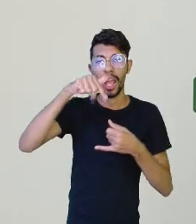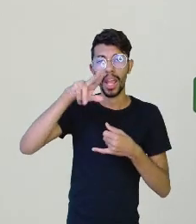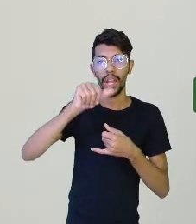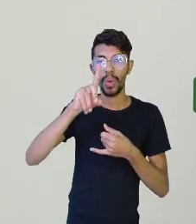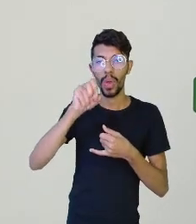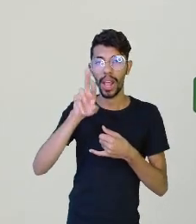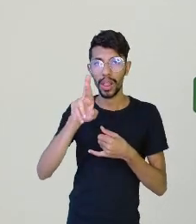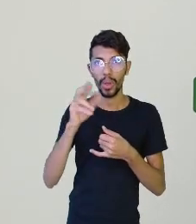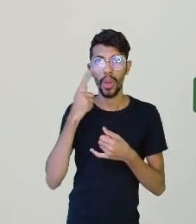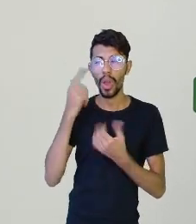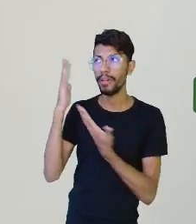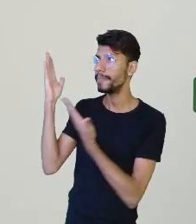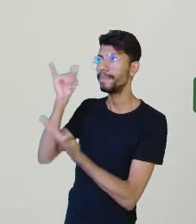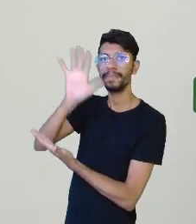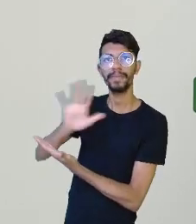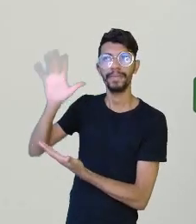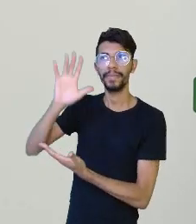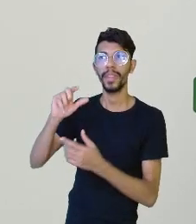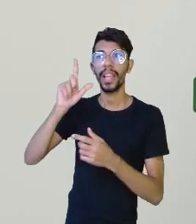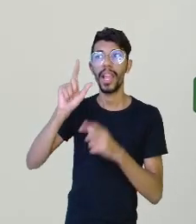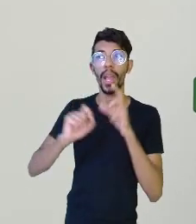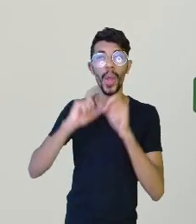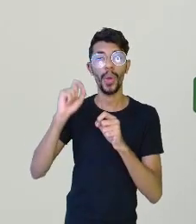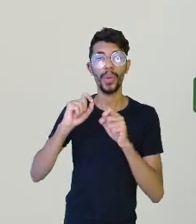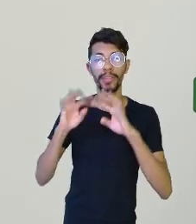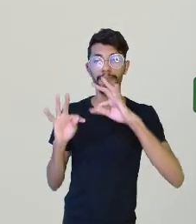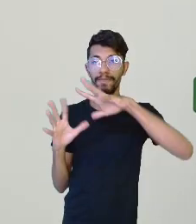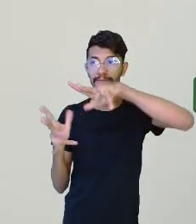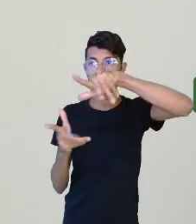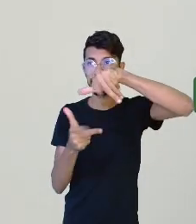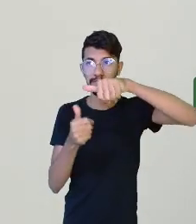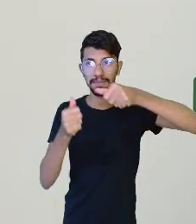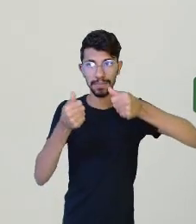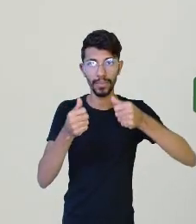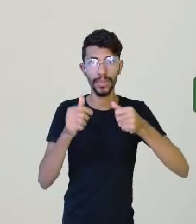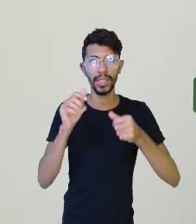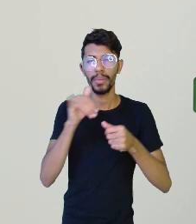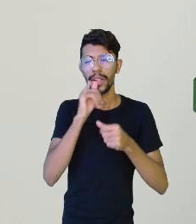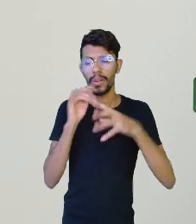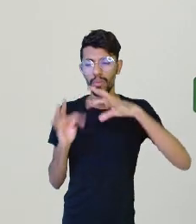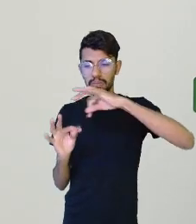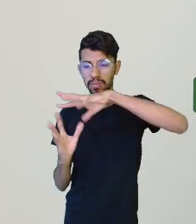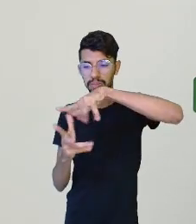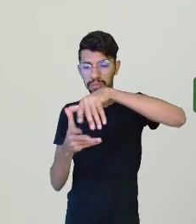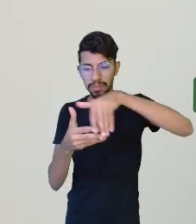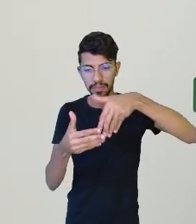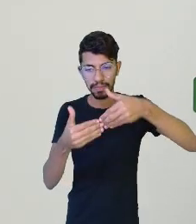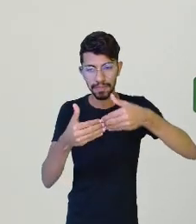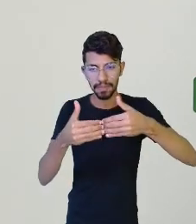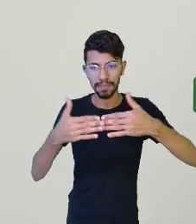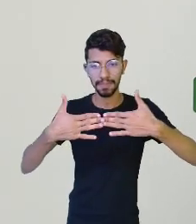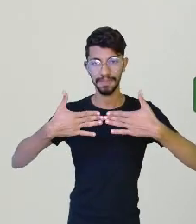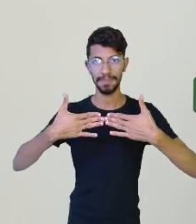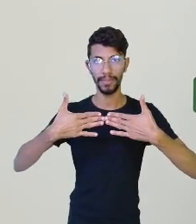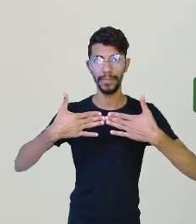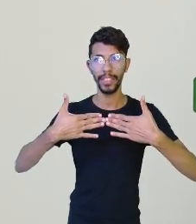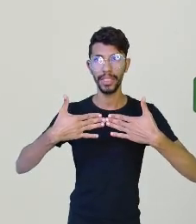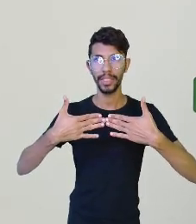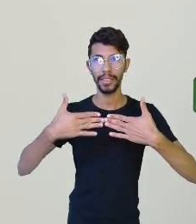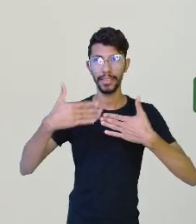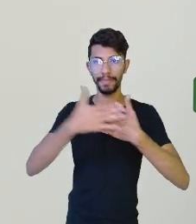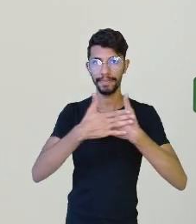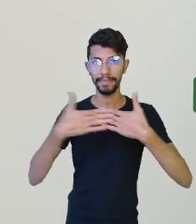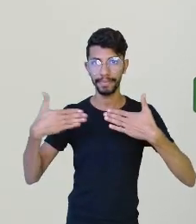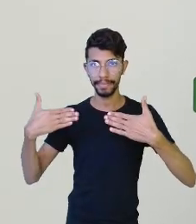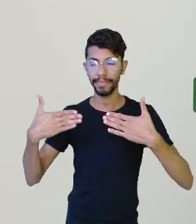é o planeta Terra, ele está planificado, tá certo? É como que eu tivesse pego aquele globo que a gente usa nas aulas e tivesse aberto, ele foi